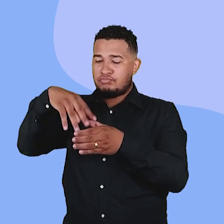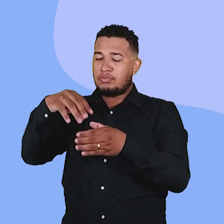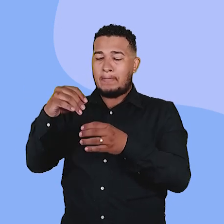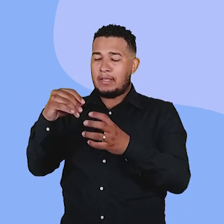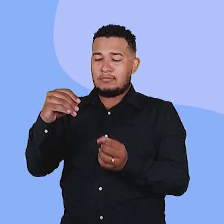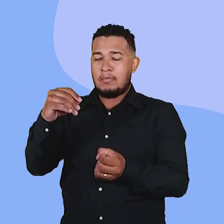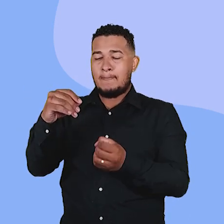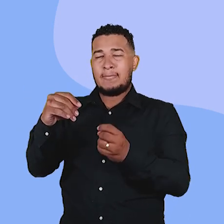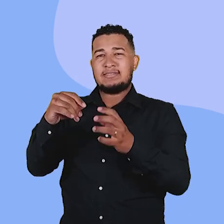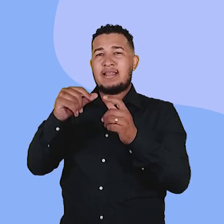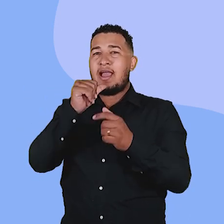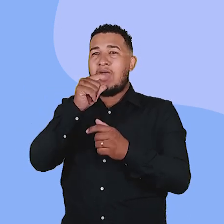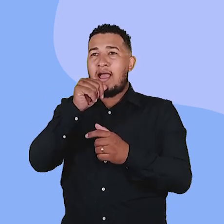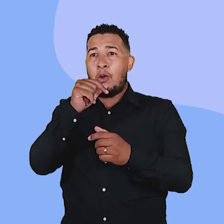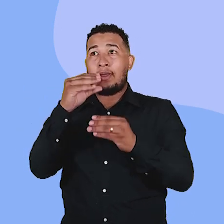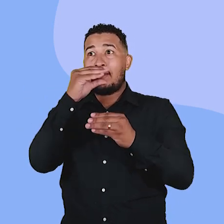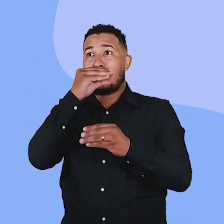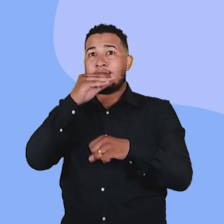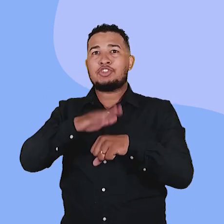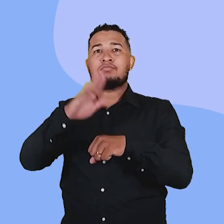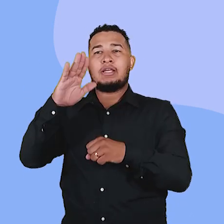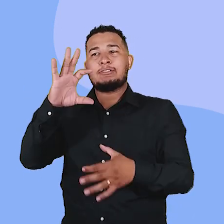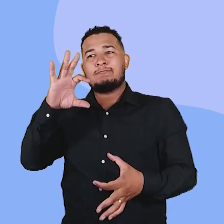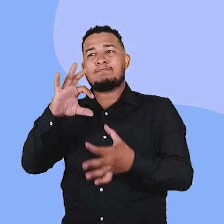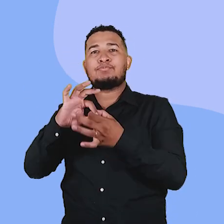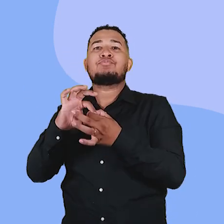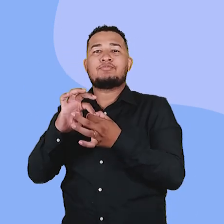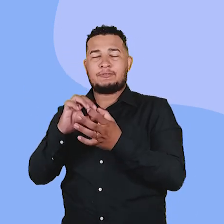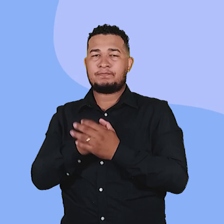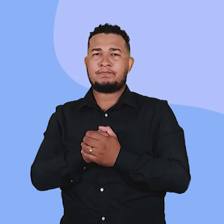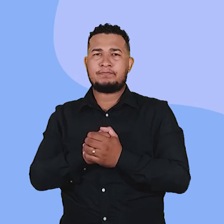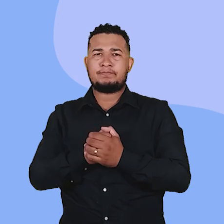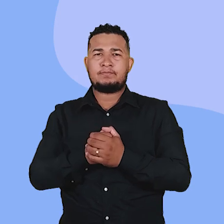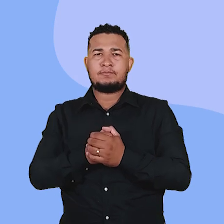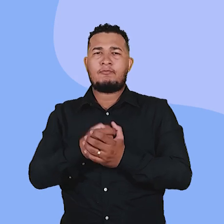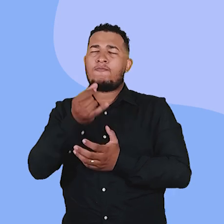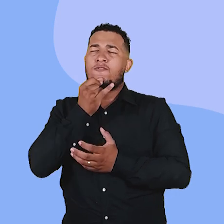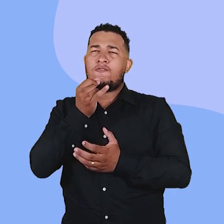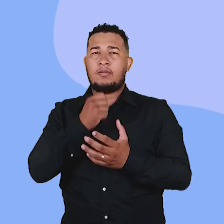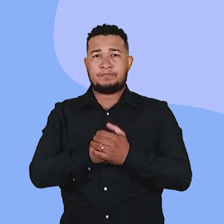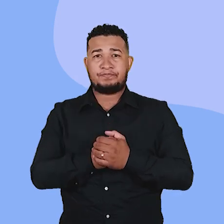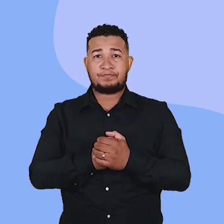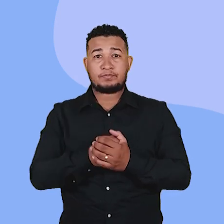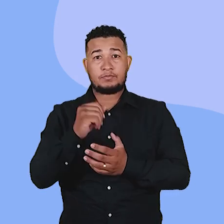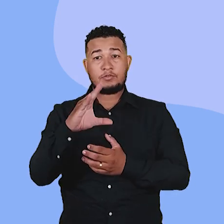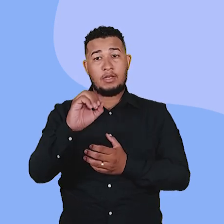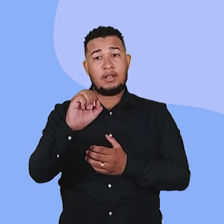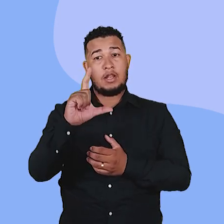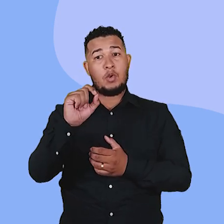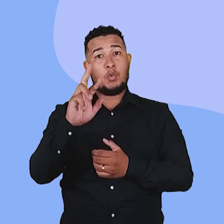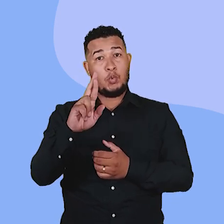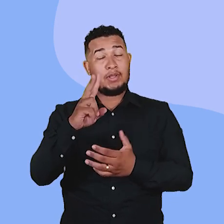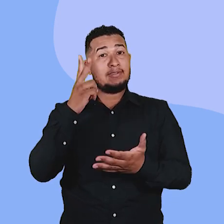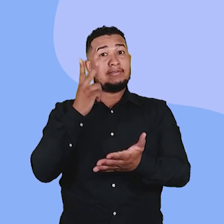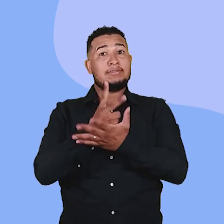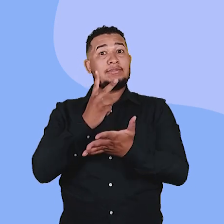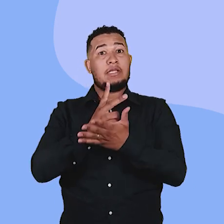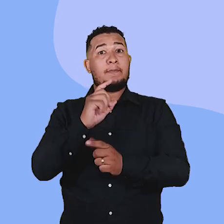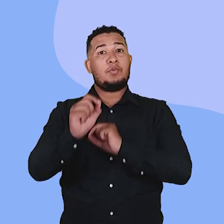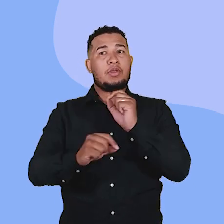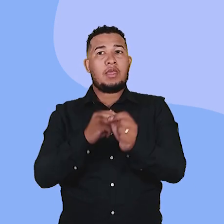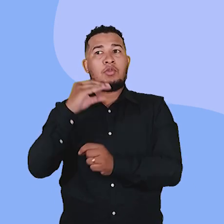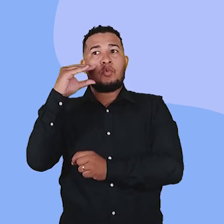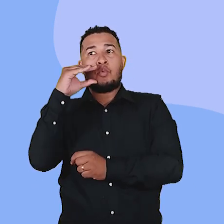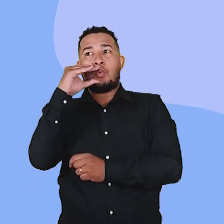líquido para o gelo. Por que disso? Olha só, presta atenção. Galera, o nosso calor ele sempre flui de